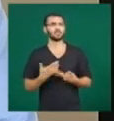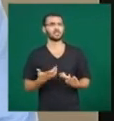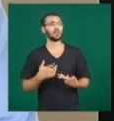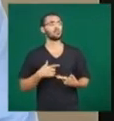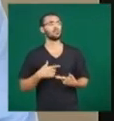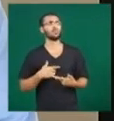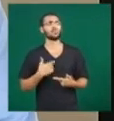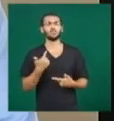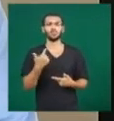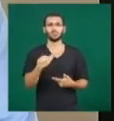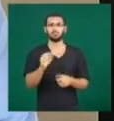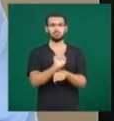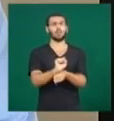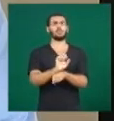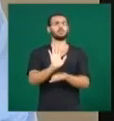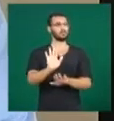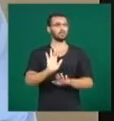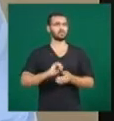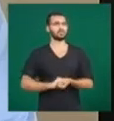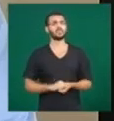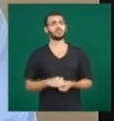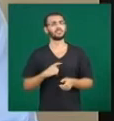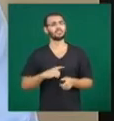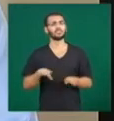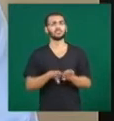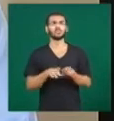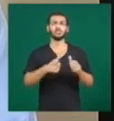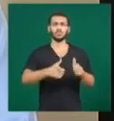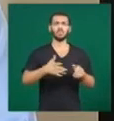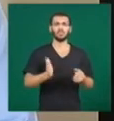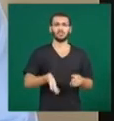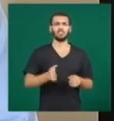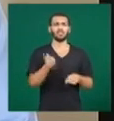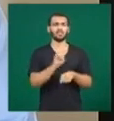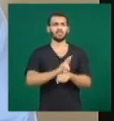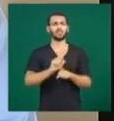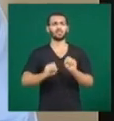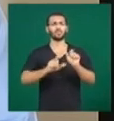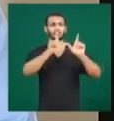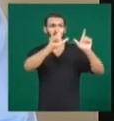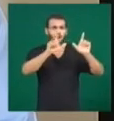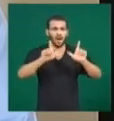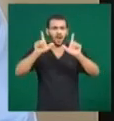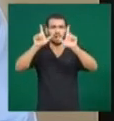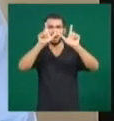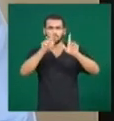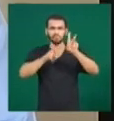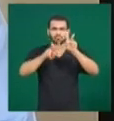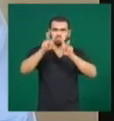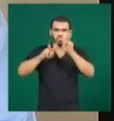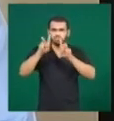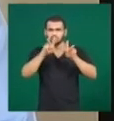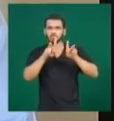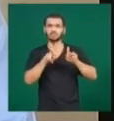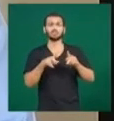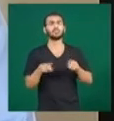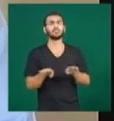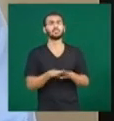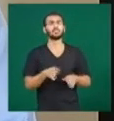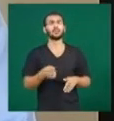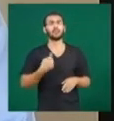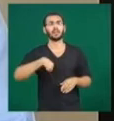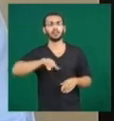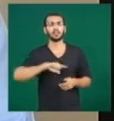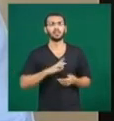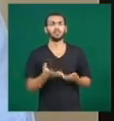ininterrupto. Existe um local já reservado para esse monitoramento e nós